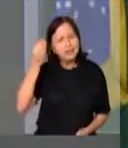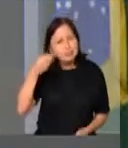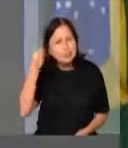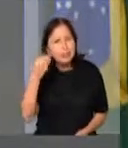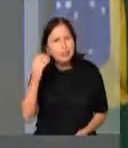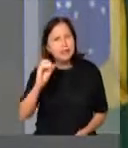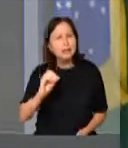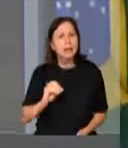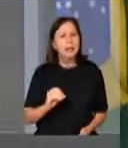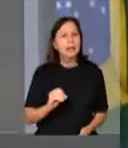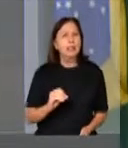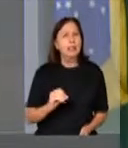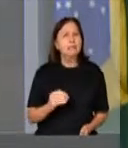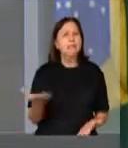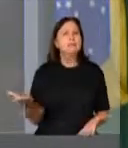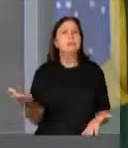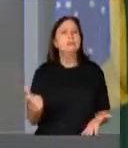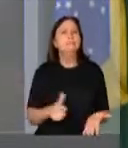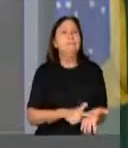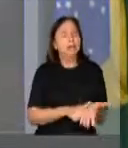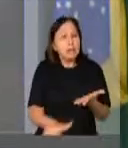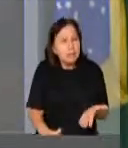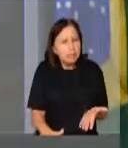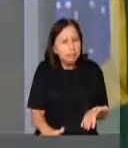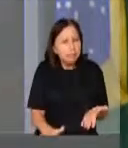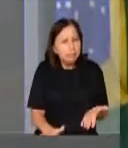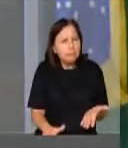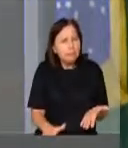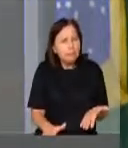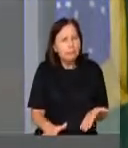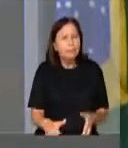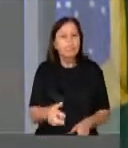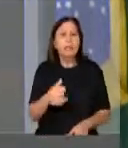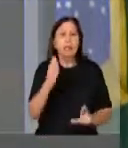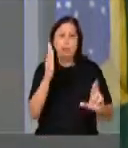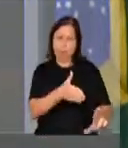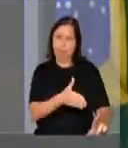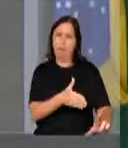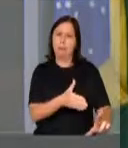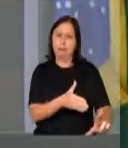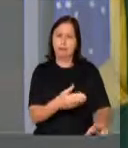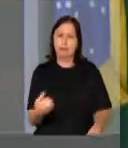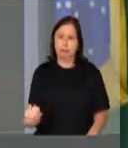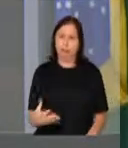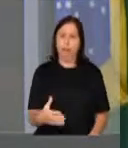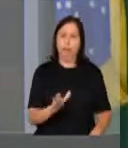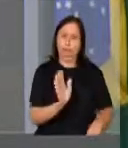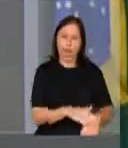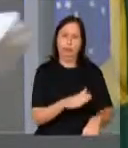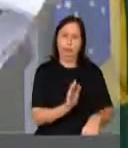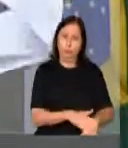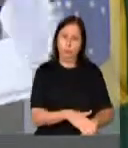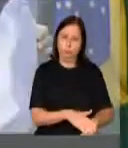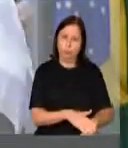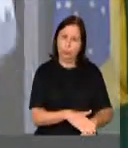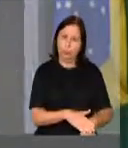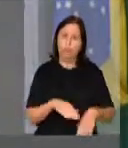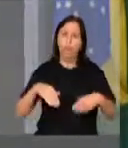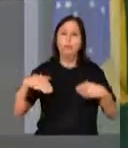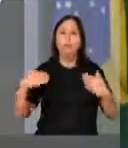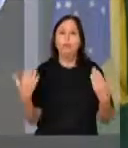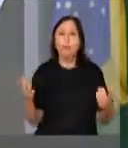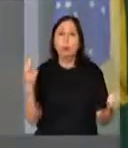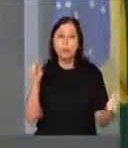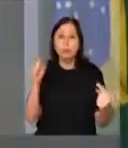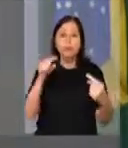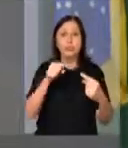experientes, por pessoas de ficha limpa, por pessoas que possam representar esse novo momento que quer o eleitor brasileiro, o caminho é